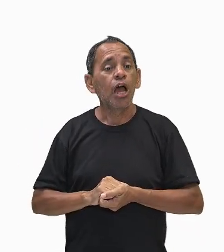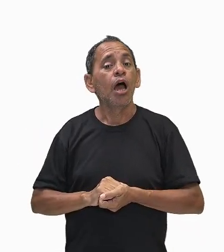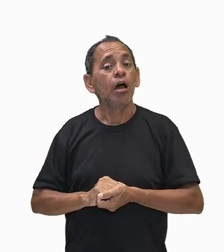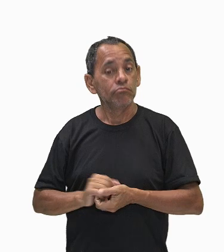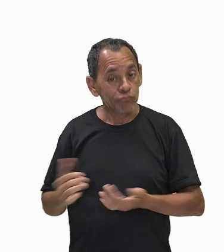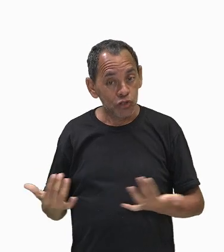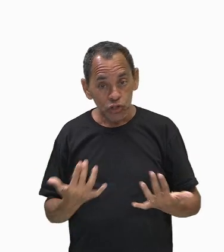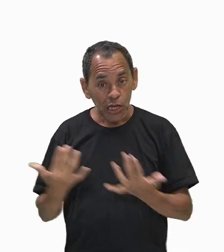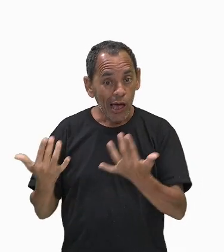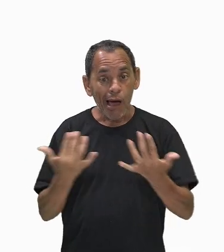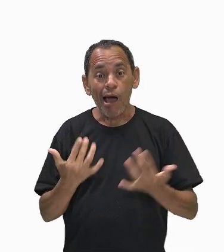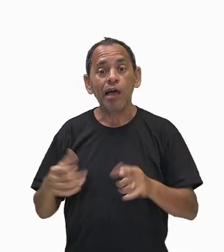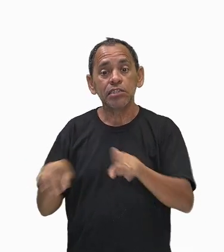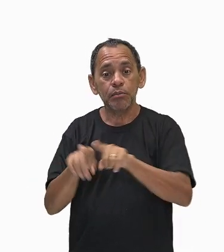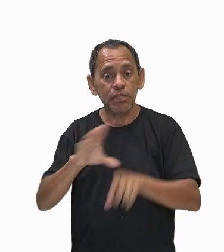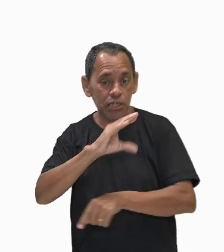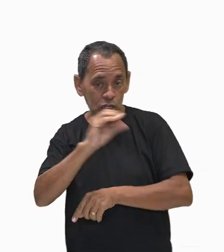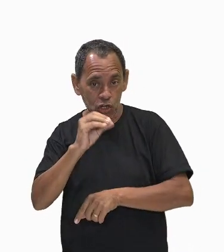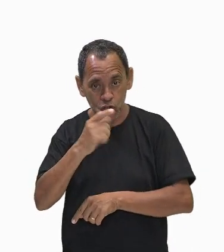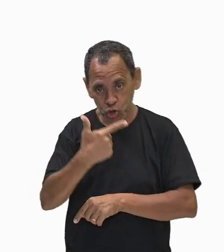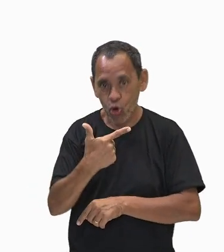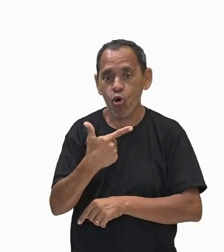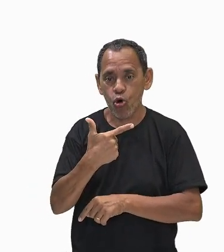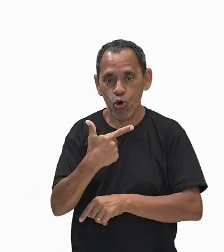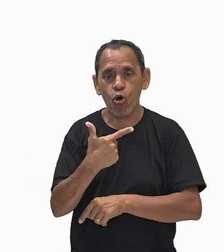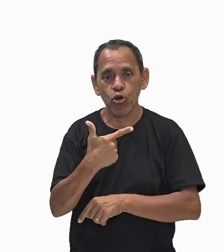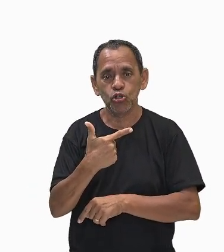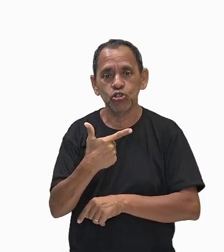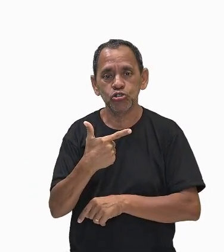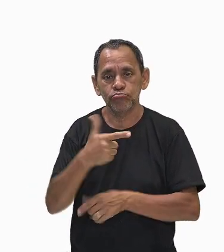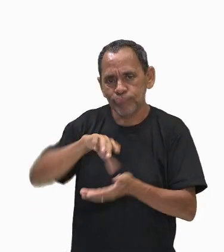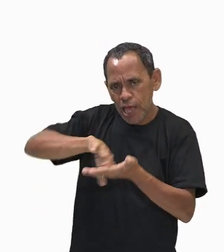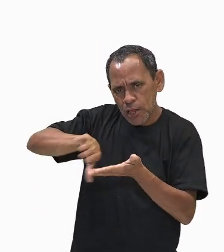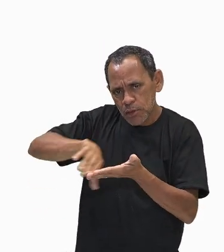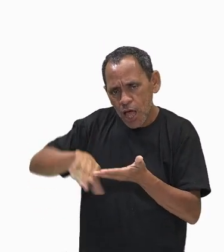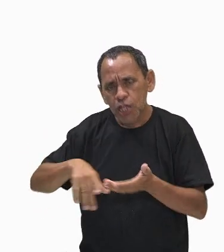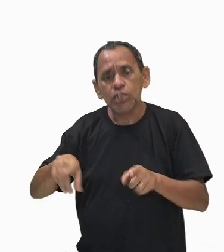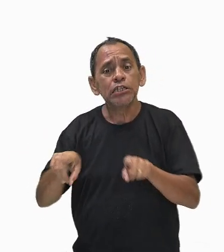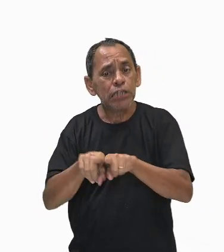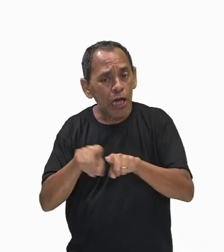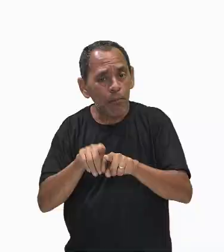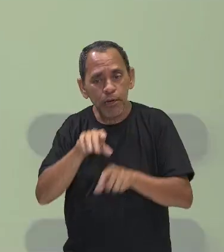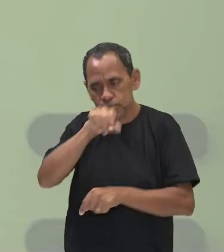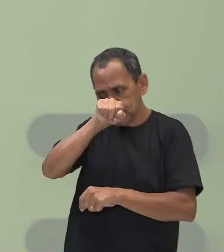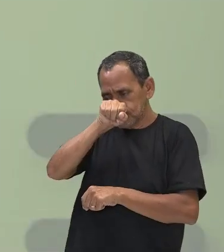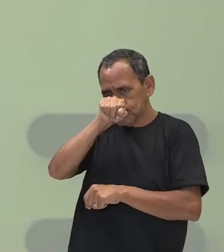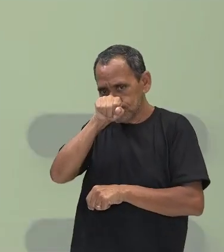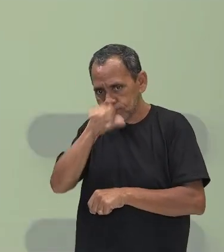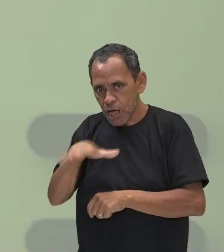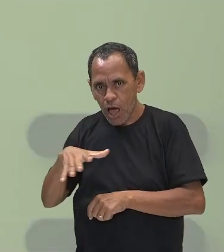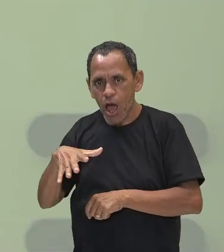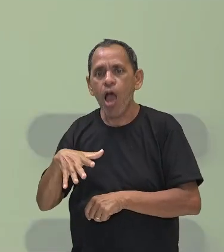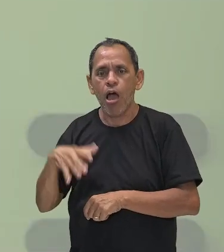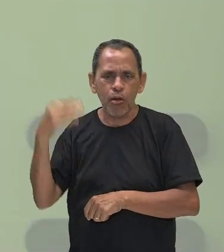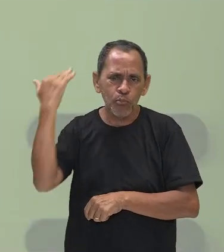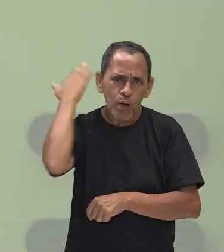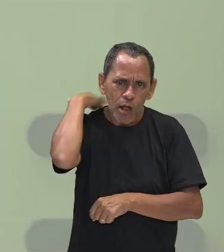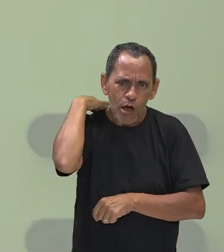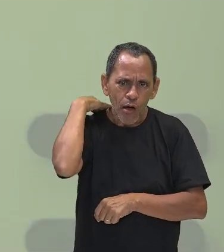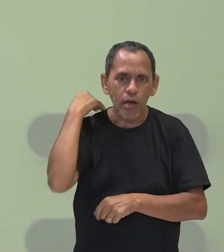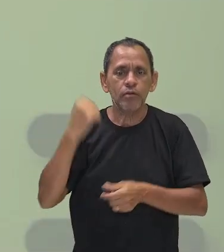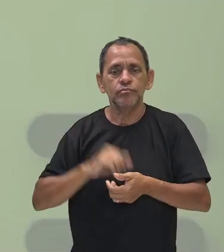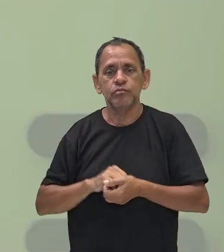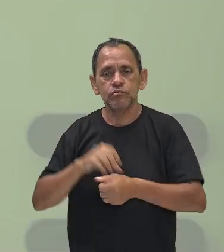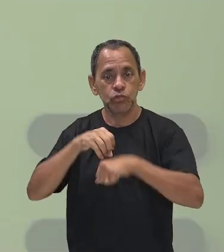de carbono, que é o CO2, e ele será eliminado pelos pulmões. Então aí eu estou dando uma dica que nós temos